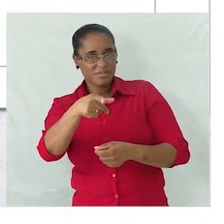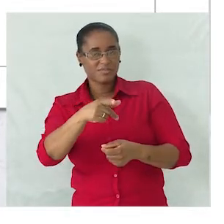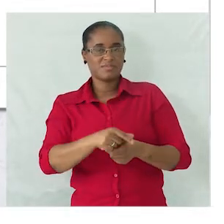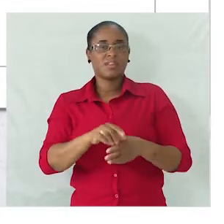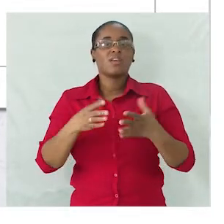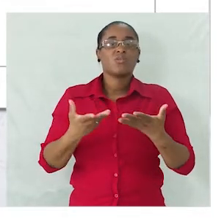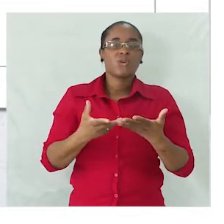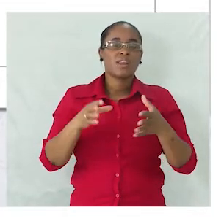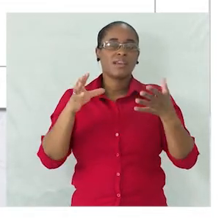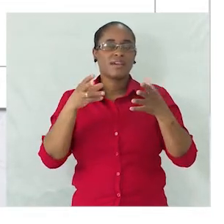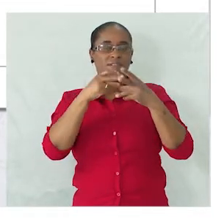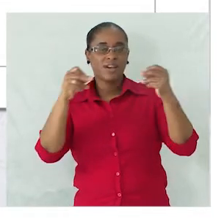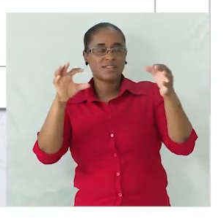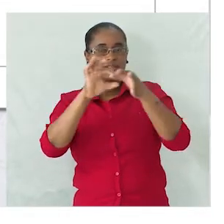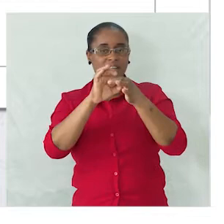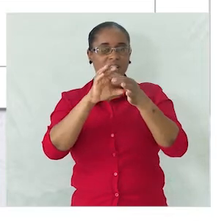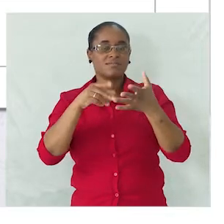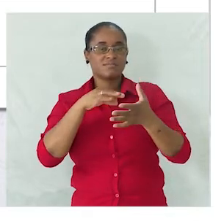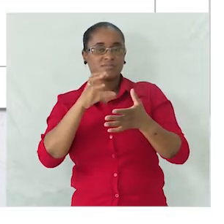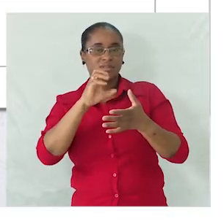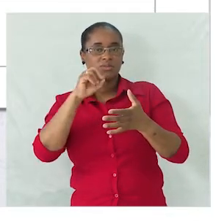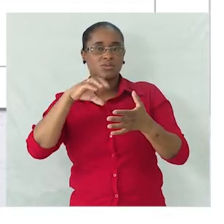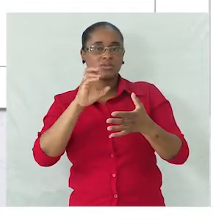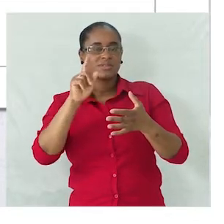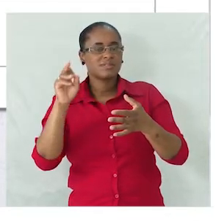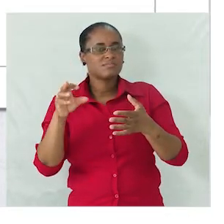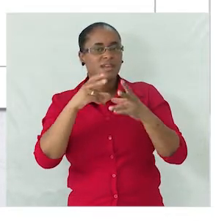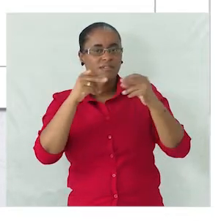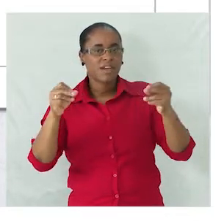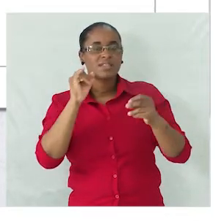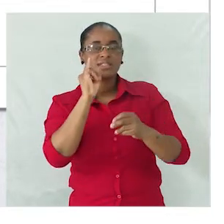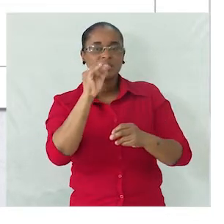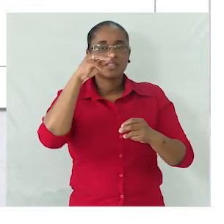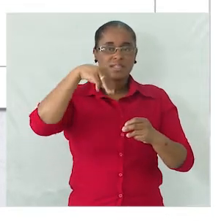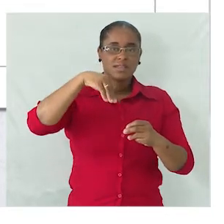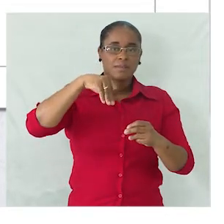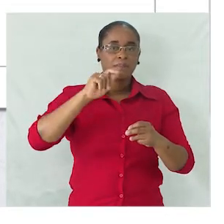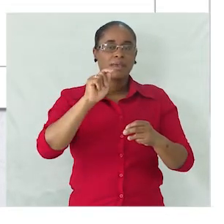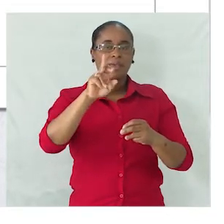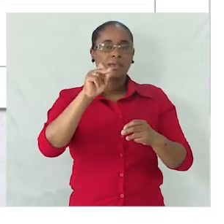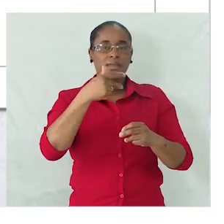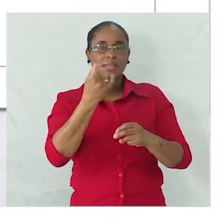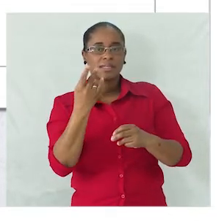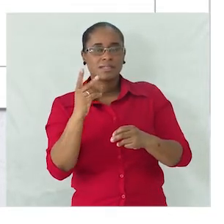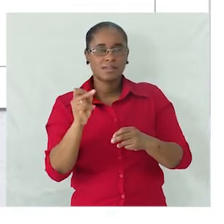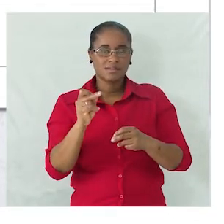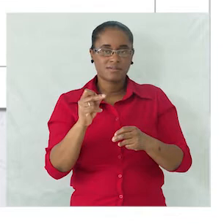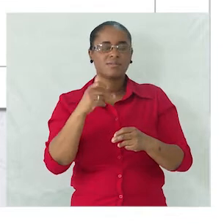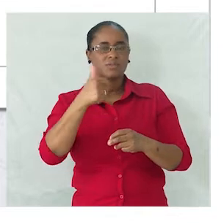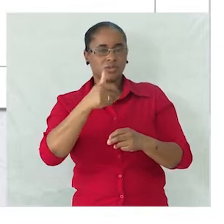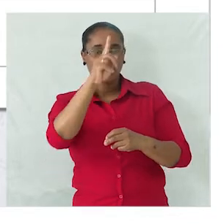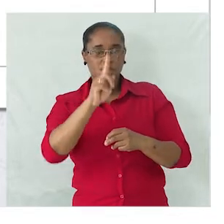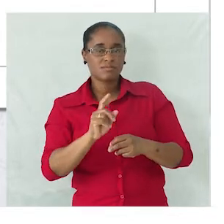associada a um conselho? Frase imperativa, do tipo imperativo. Muito bem.